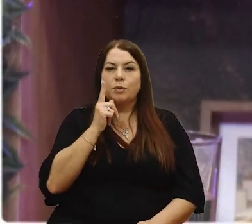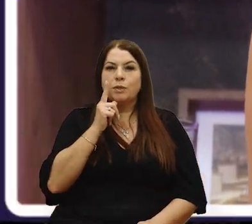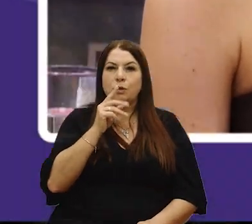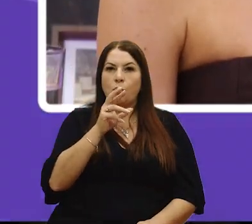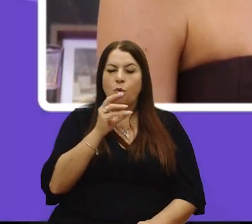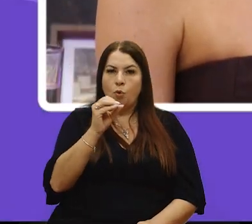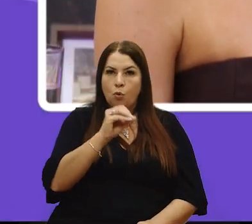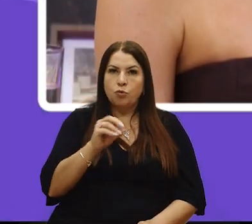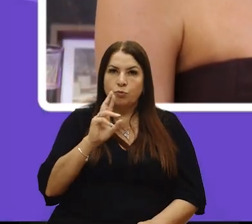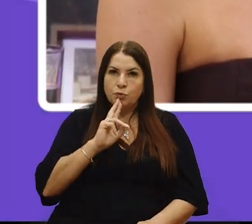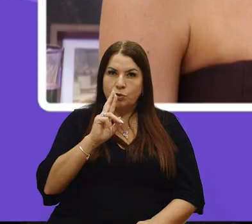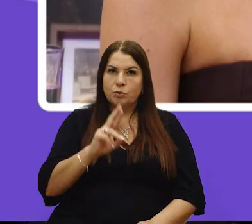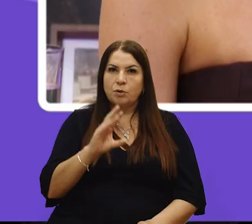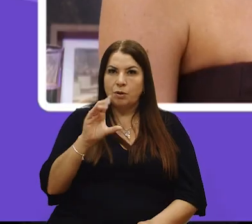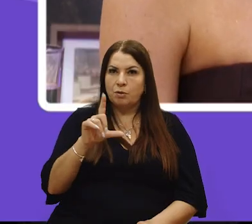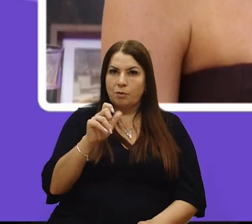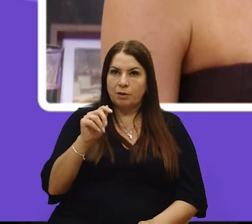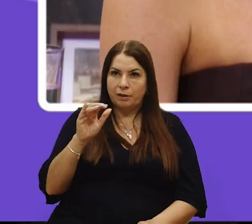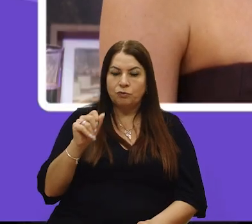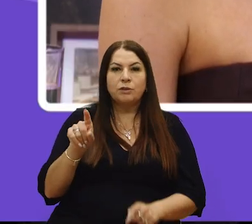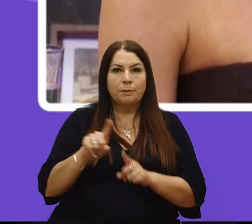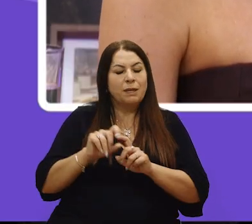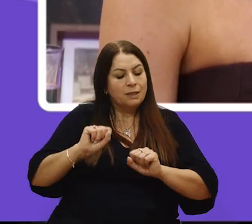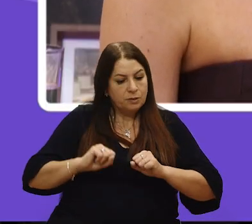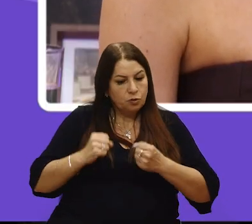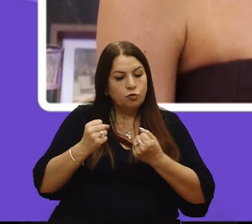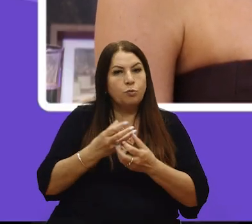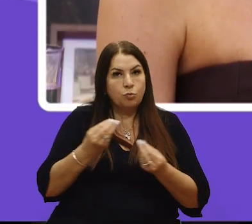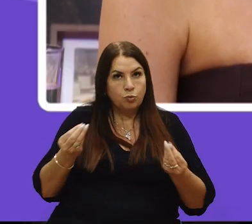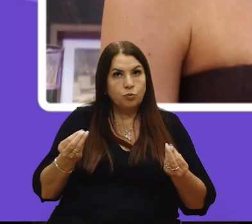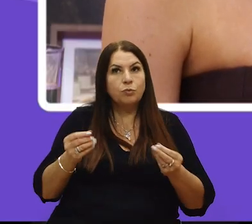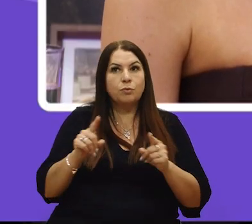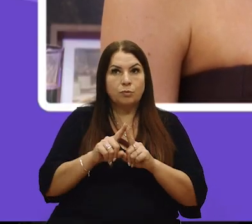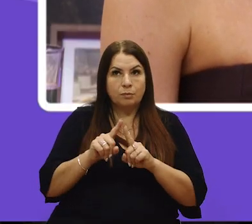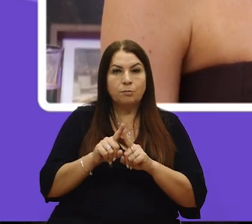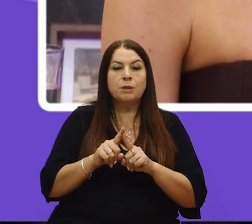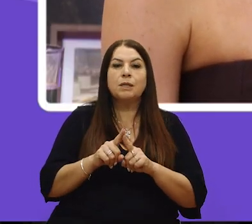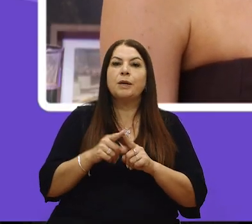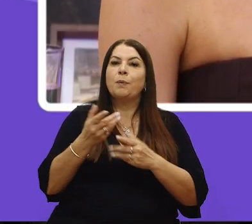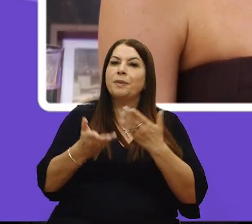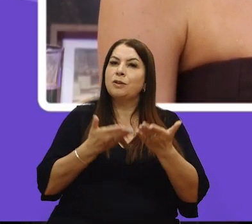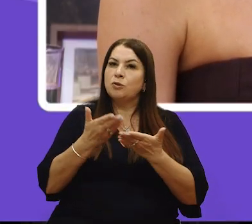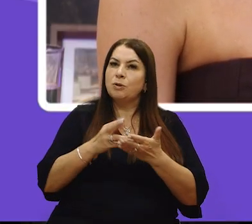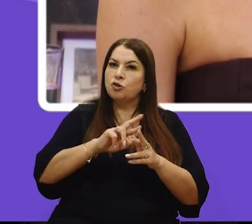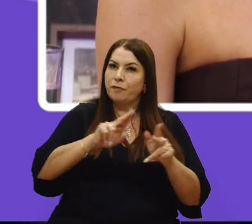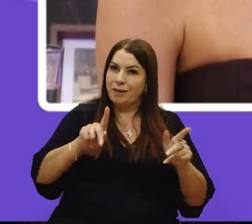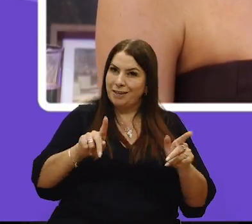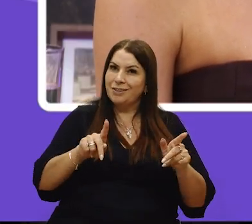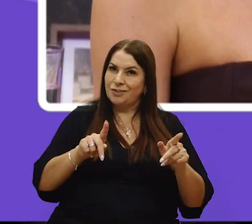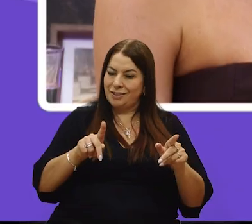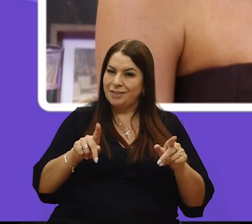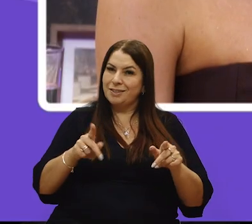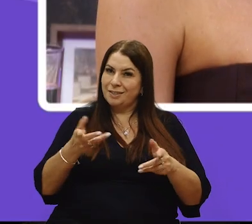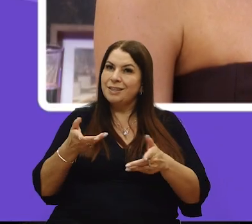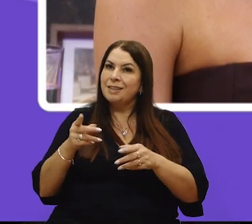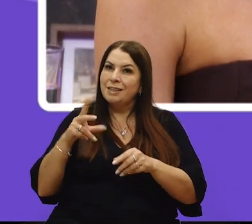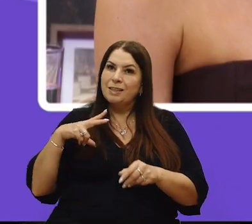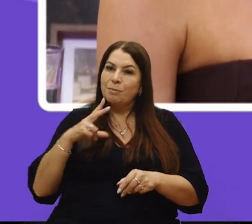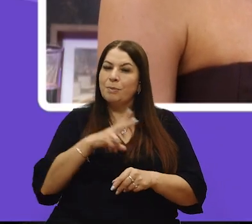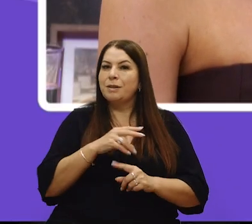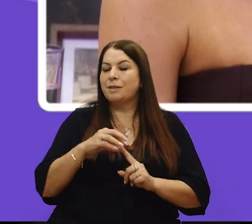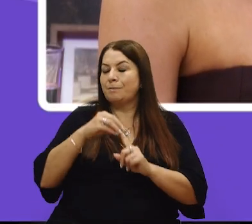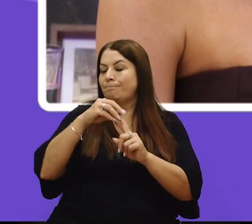né? A gente conseguiu excelentes resultados ali com a Cláudia também, mas ela também se dedicou muito. Então, além de um atendimento